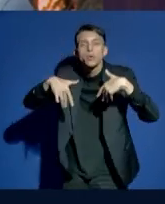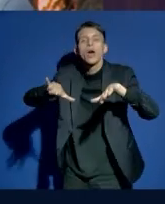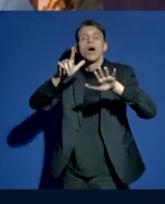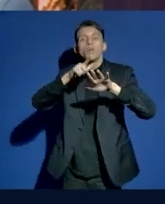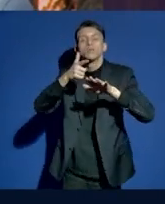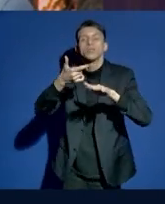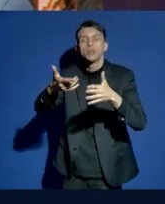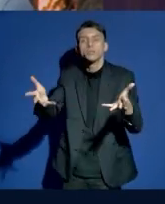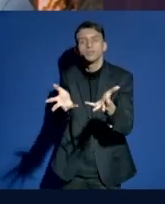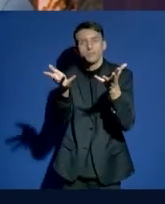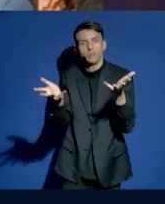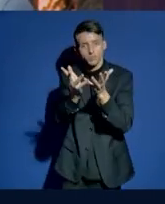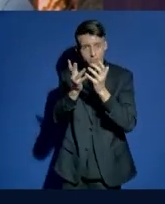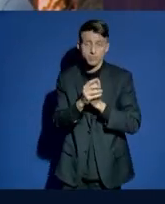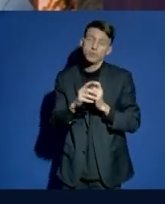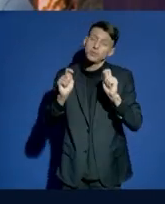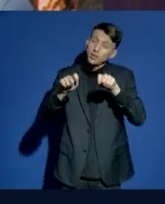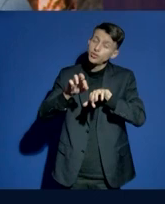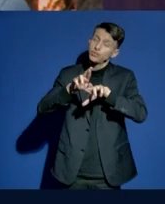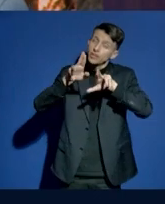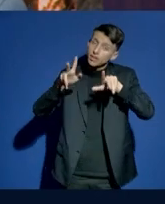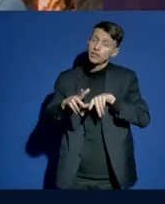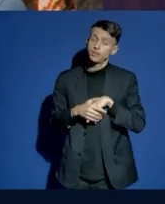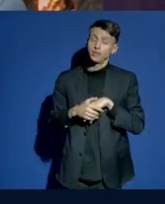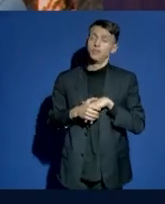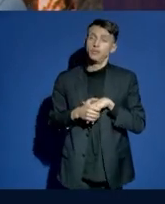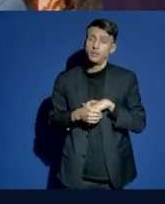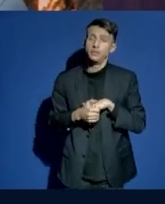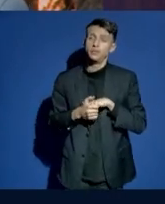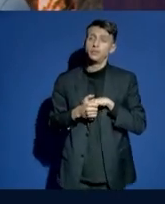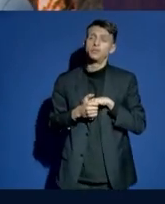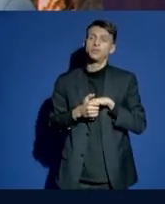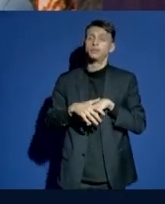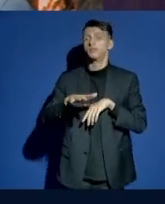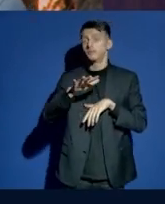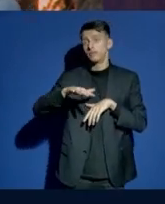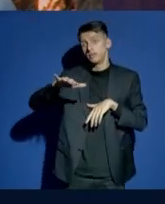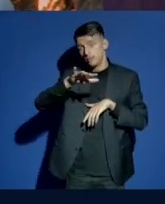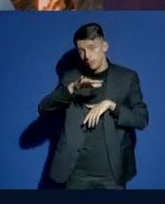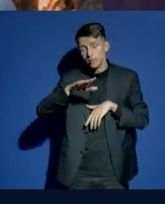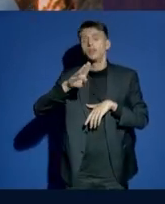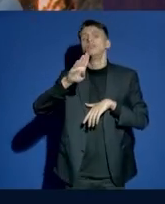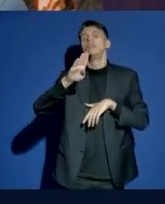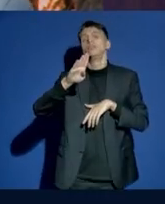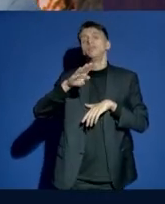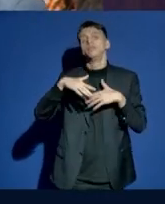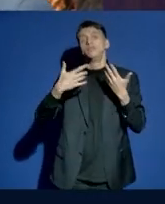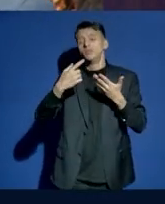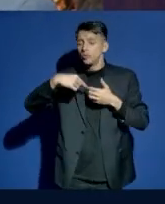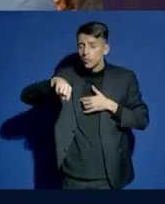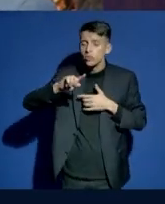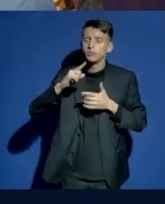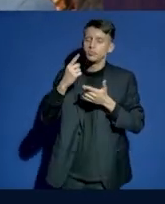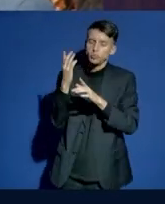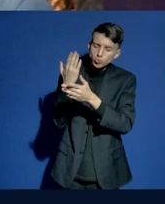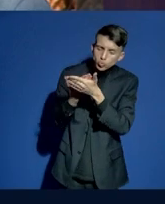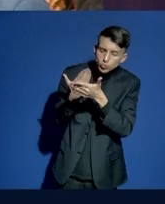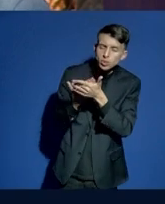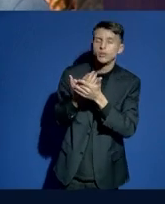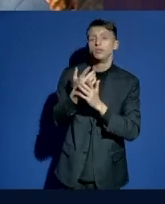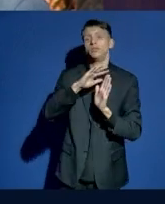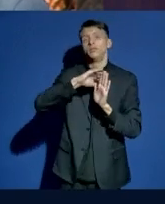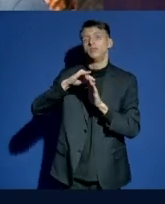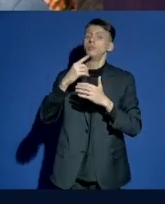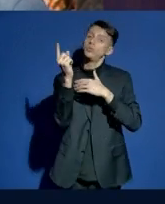pouco mais diferente do que parte do setor de insumos de defensivos biológicos tem olhado. Mas a